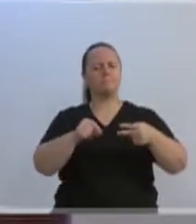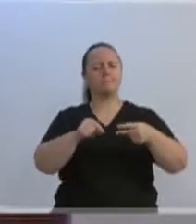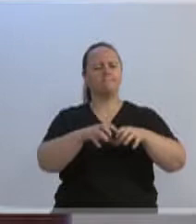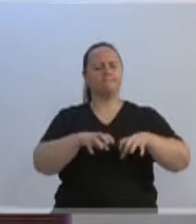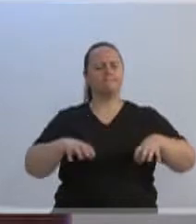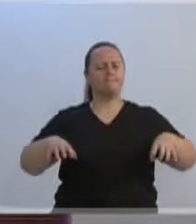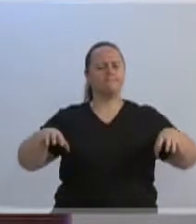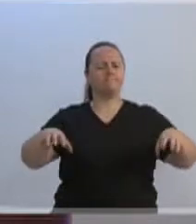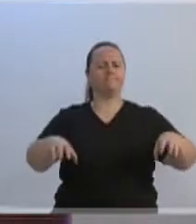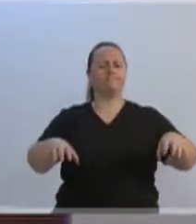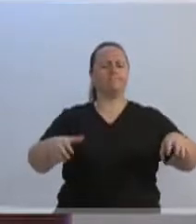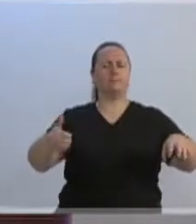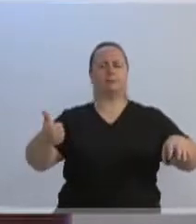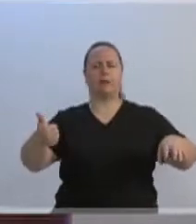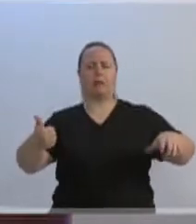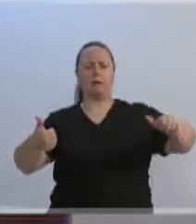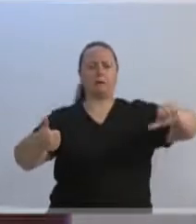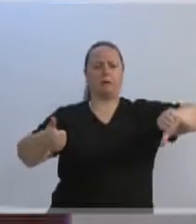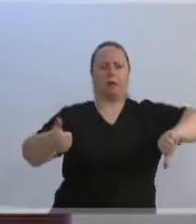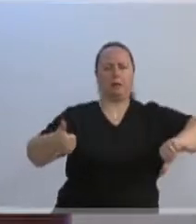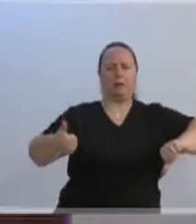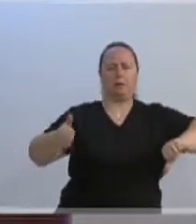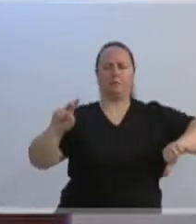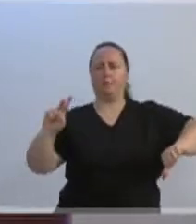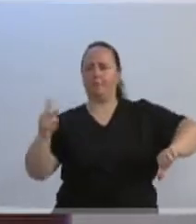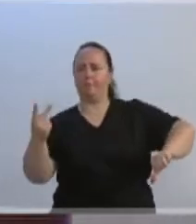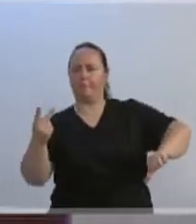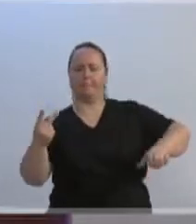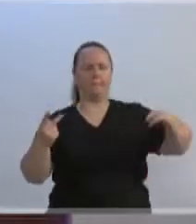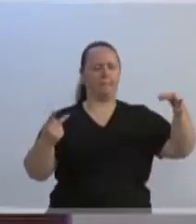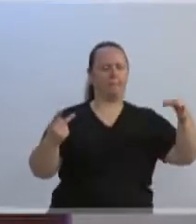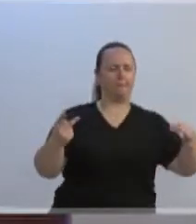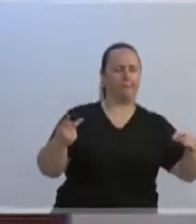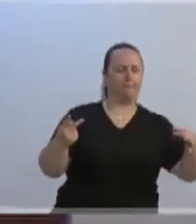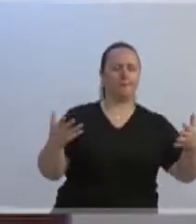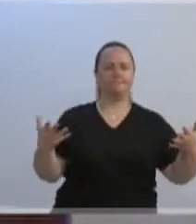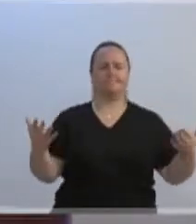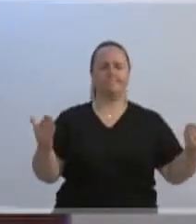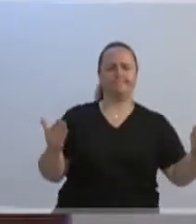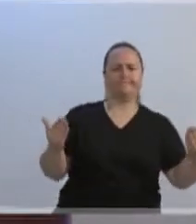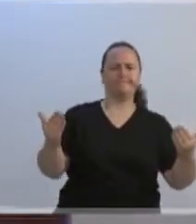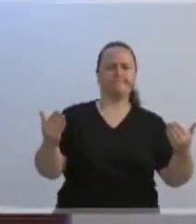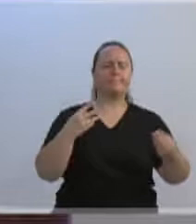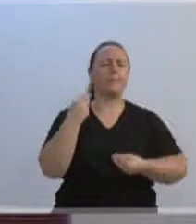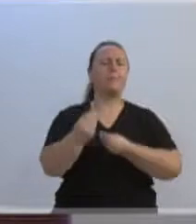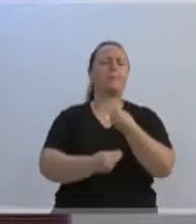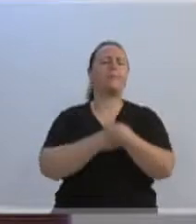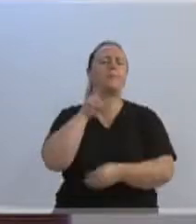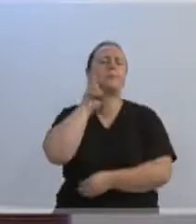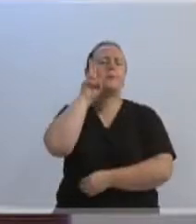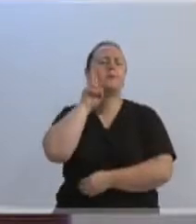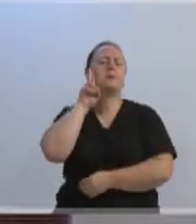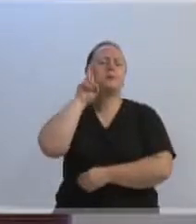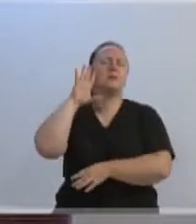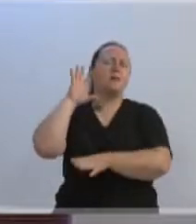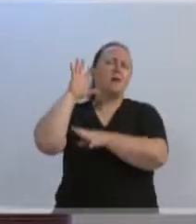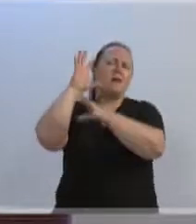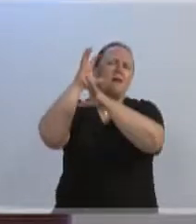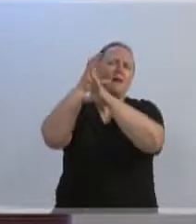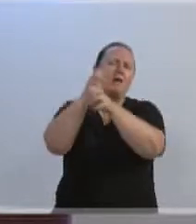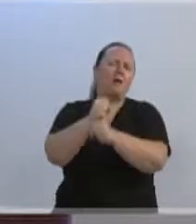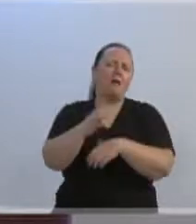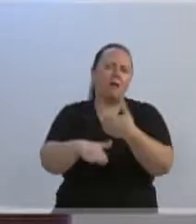o bem eo mal entre o certo eo errado sem analisar a questão histórica do desenvolvimento da própria cidade de